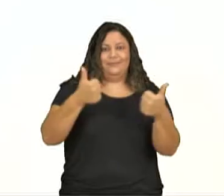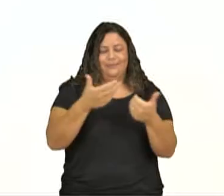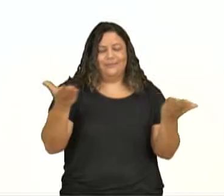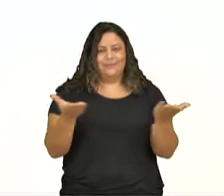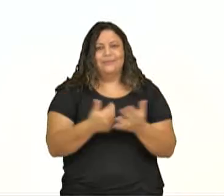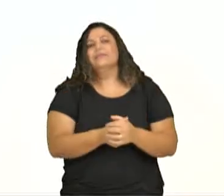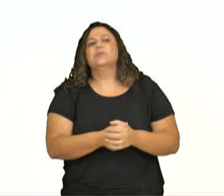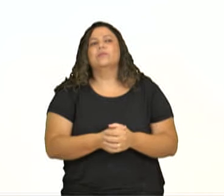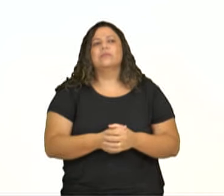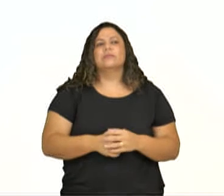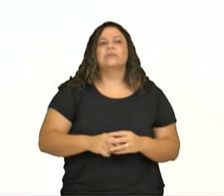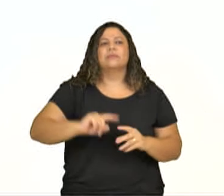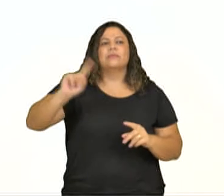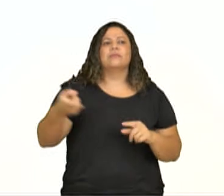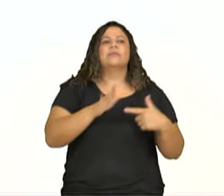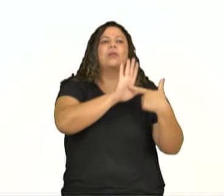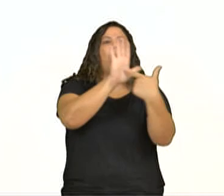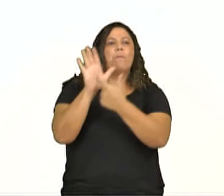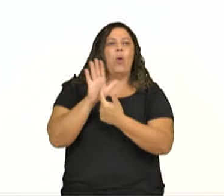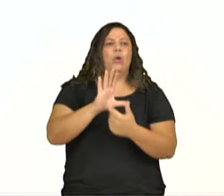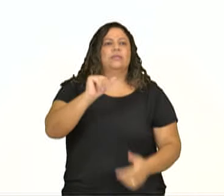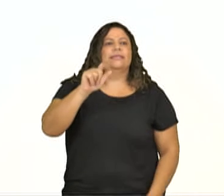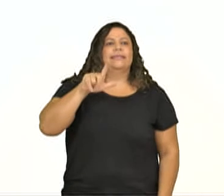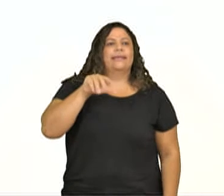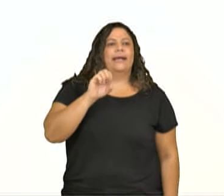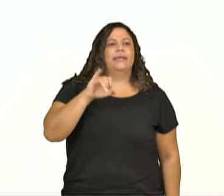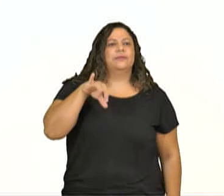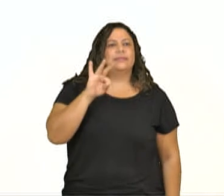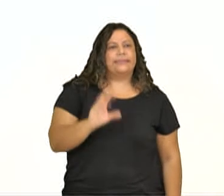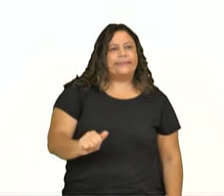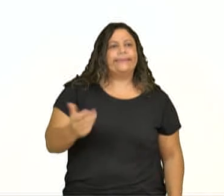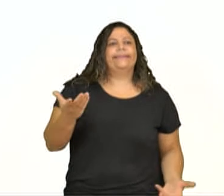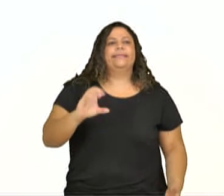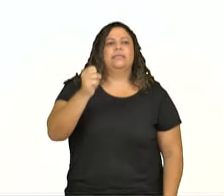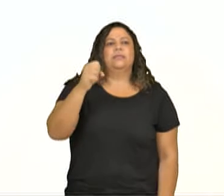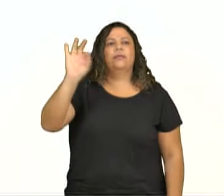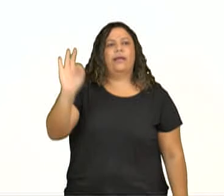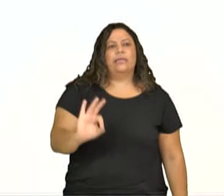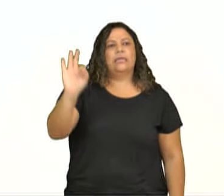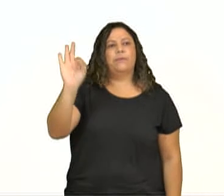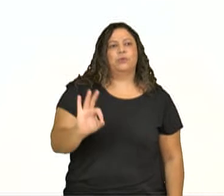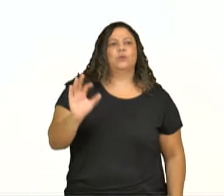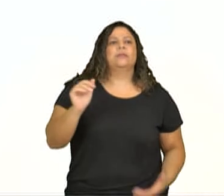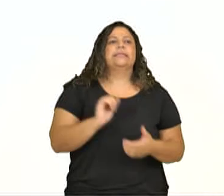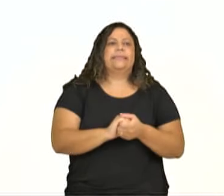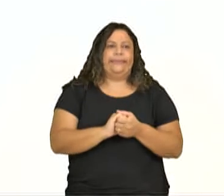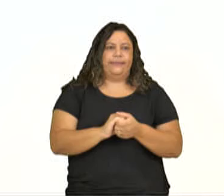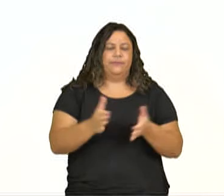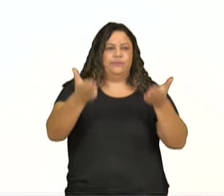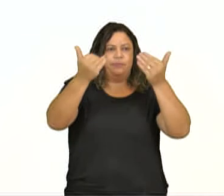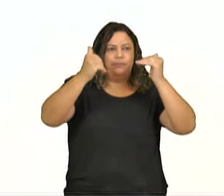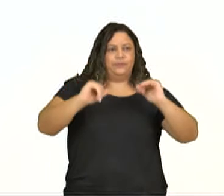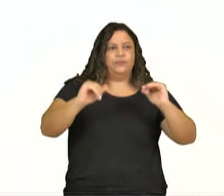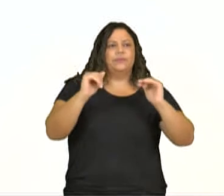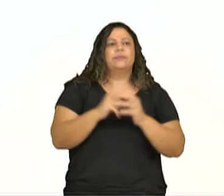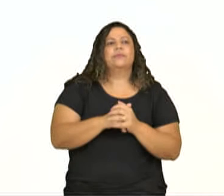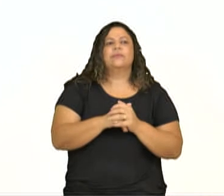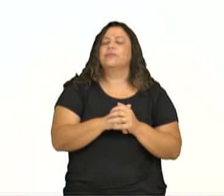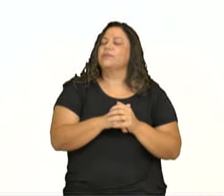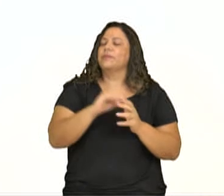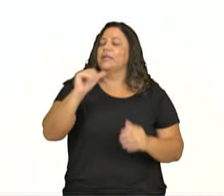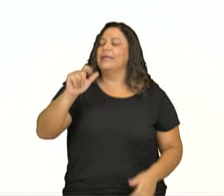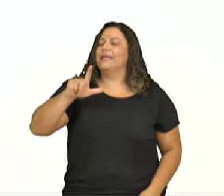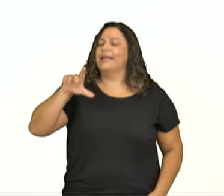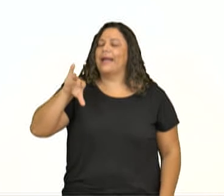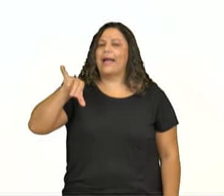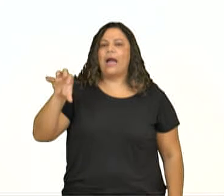lá? Uma amostra de calcita contendo 80% calcita, 80% calcita e carbonato de cálcio, 80% de carbonato de